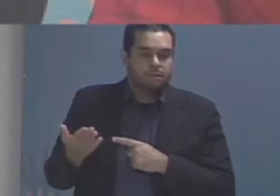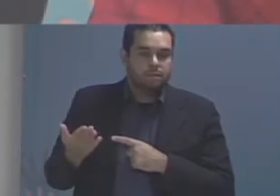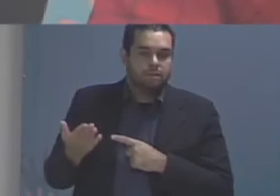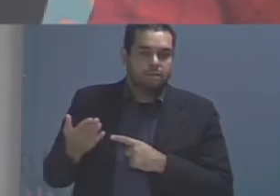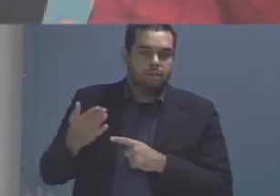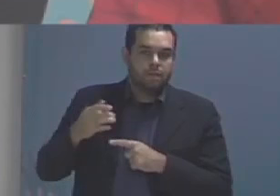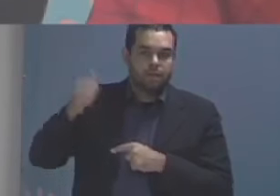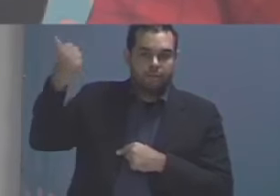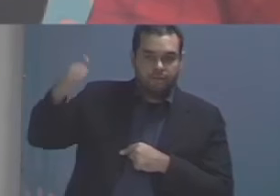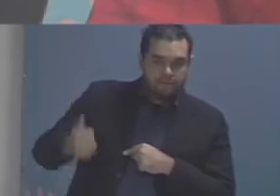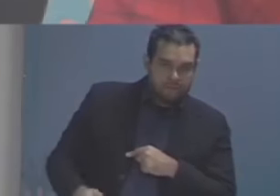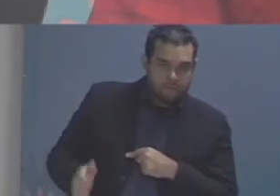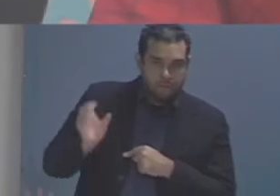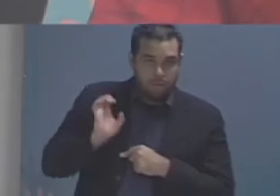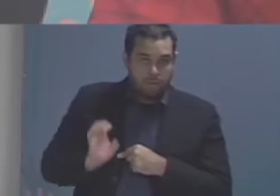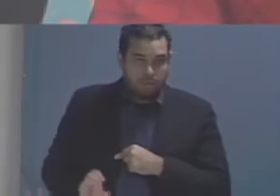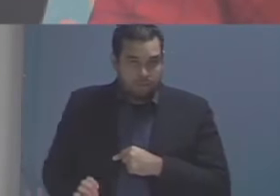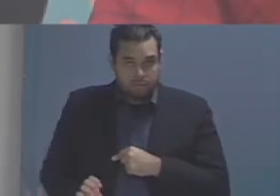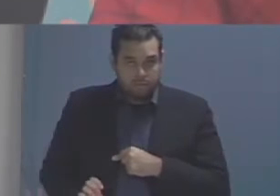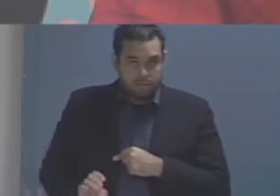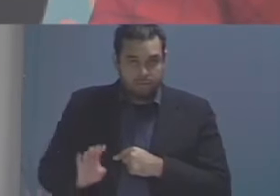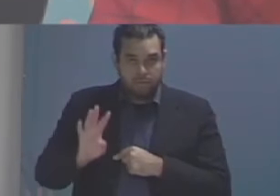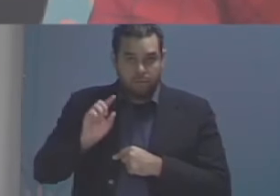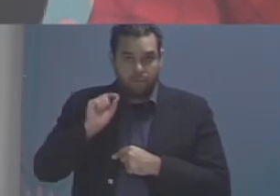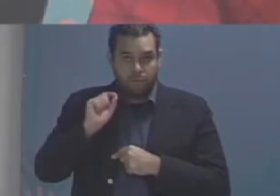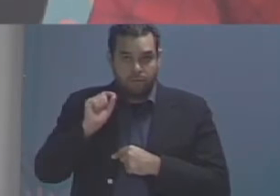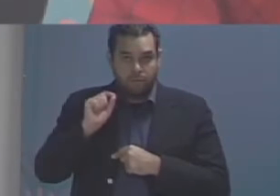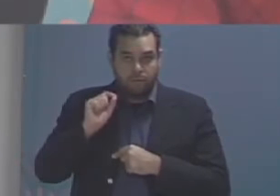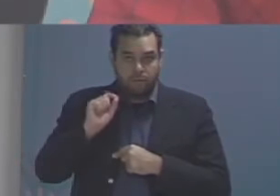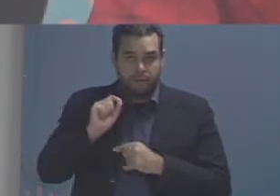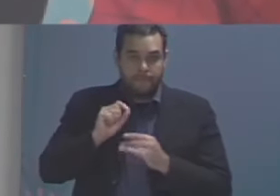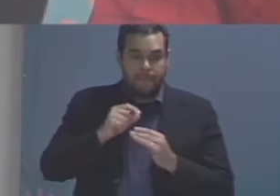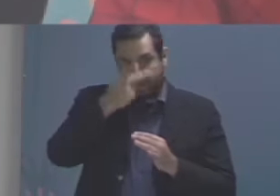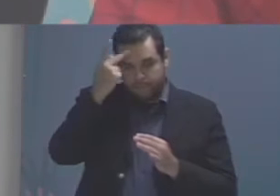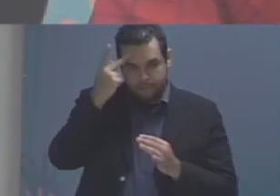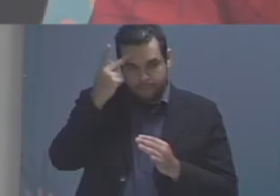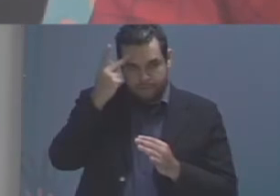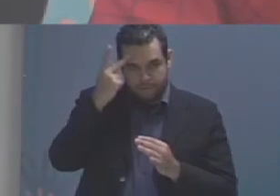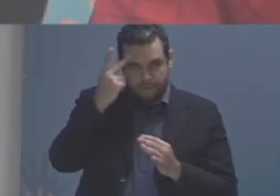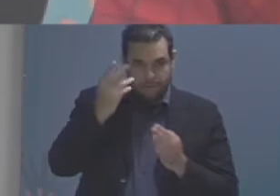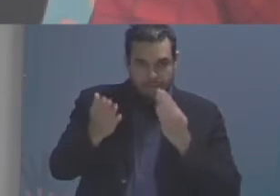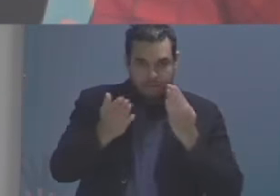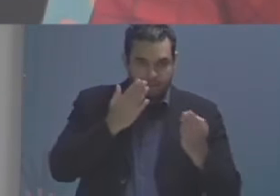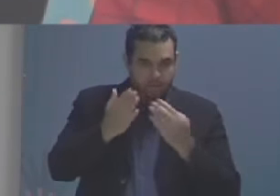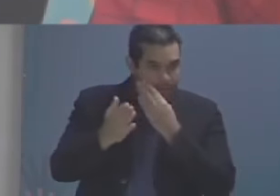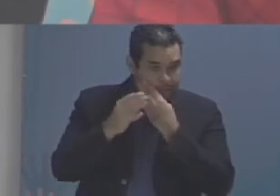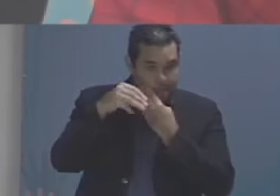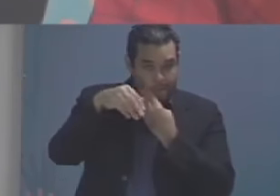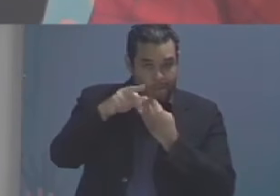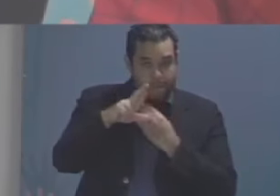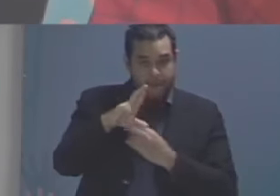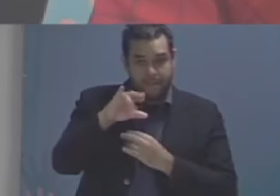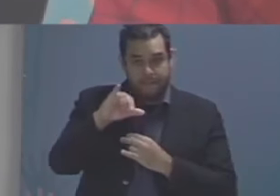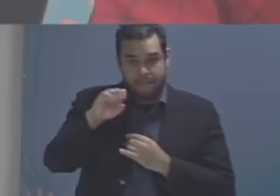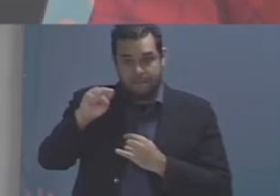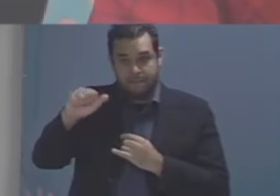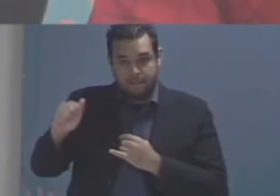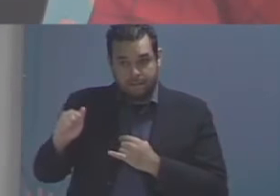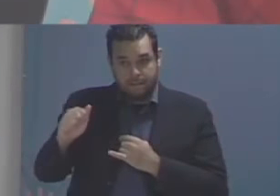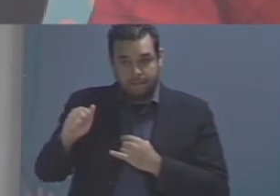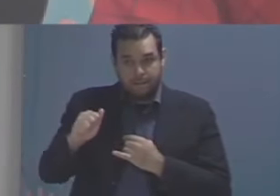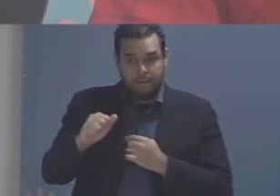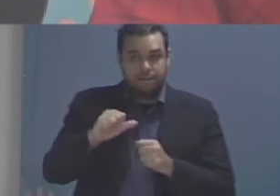no seu julgamento ético, resolveu pela cassação do registro profissional da psicóloga Marisa Lobo, que